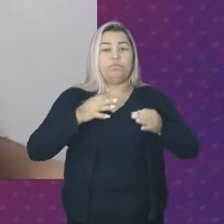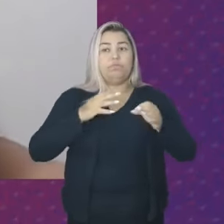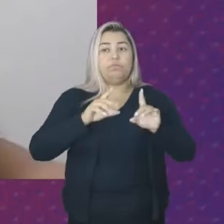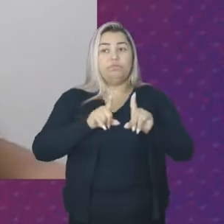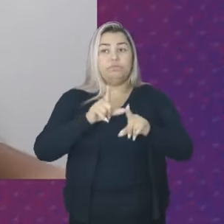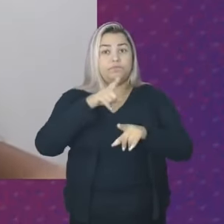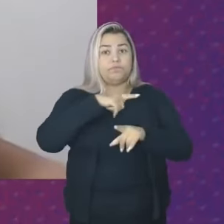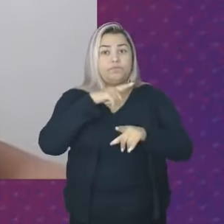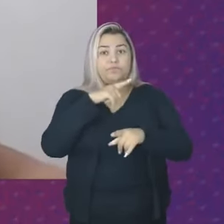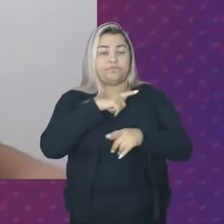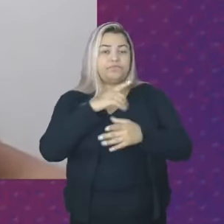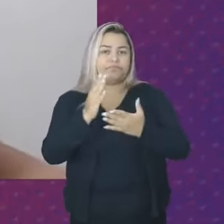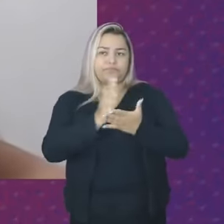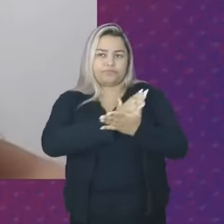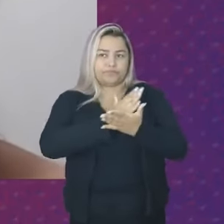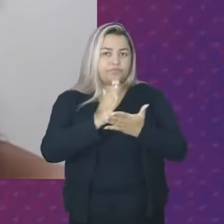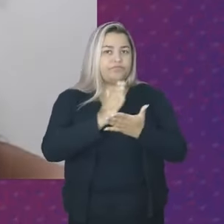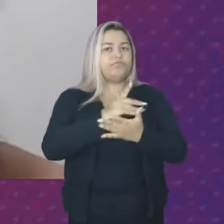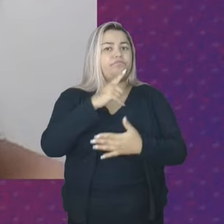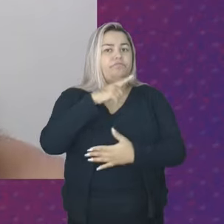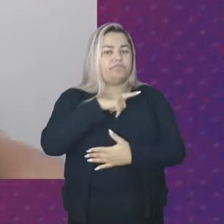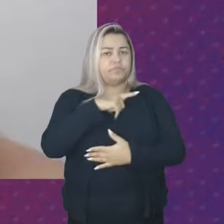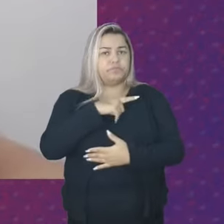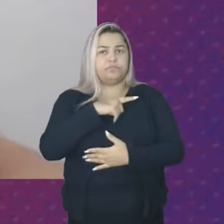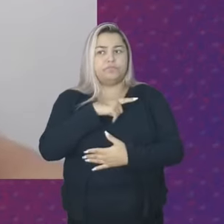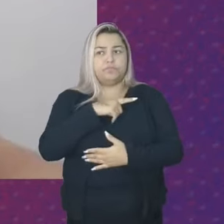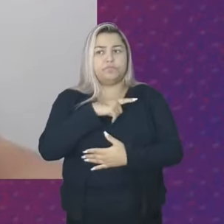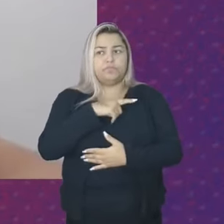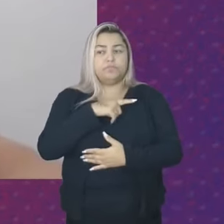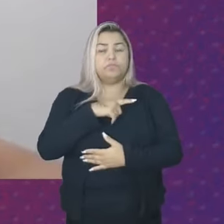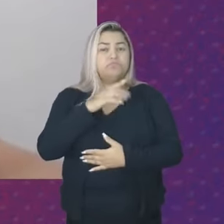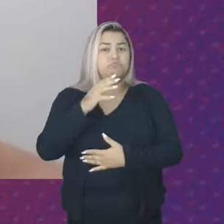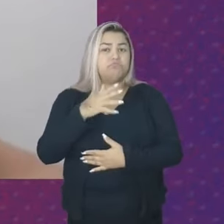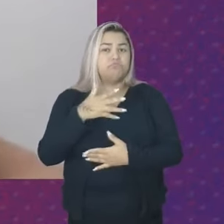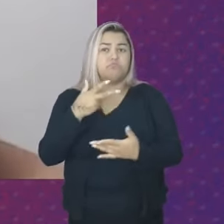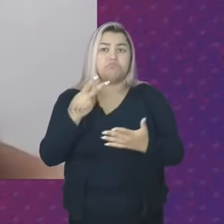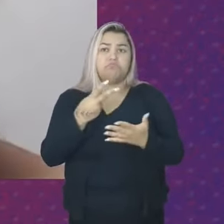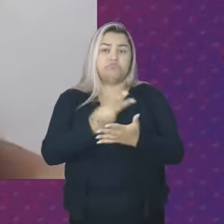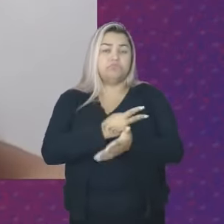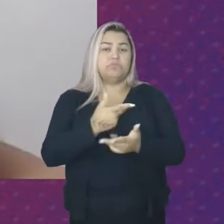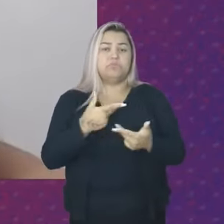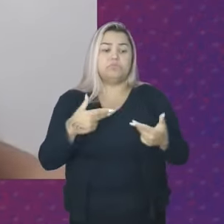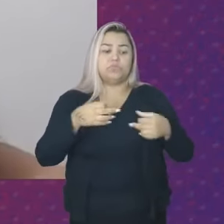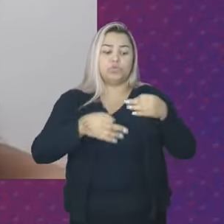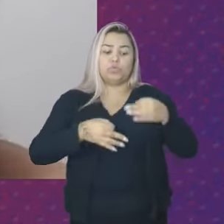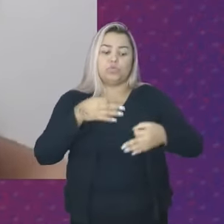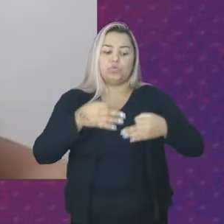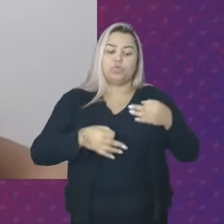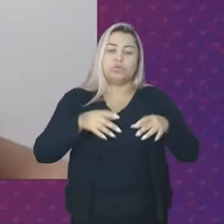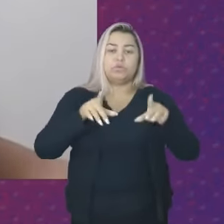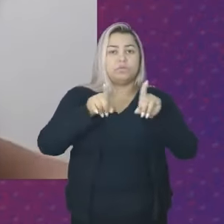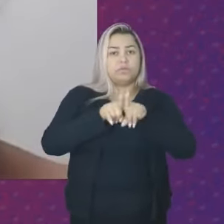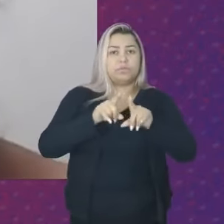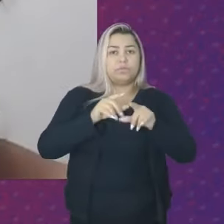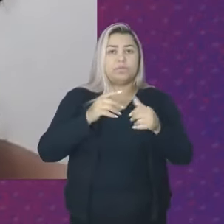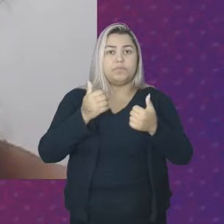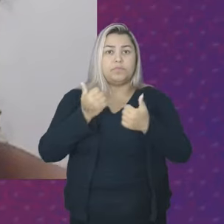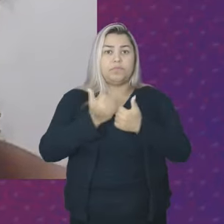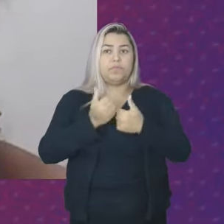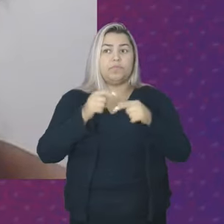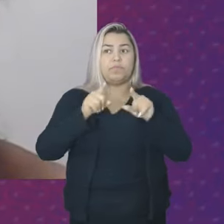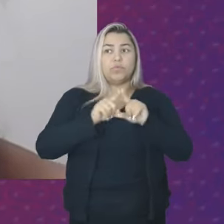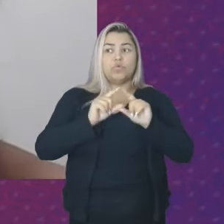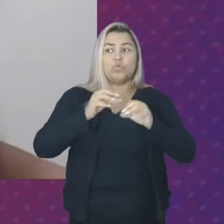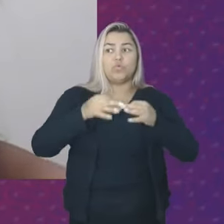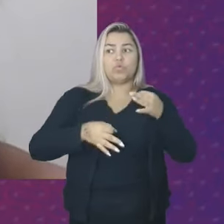haja alguma diligência, caso haja alguma eventualidade, é o corpo jurídico, é essa